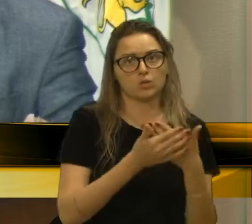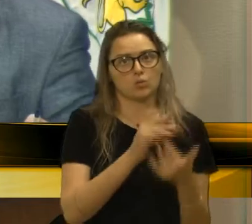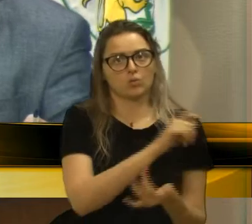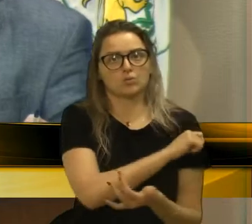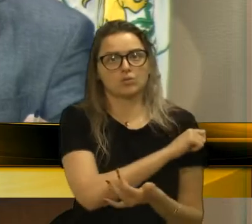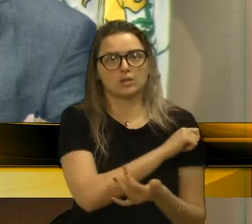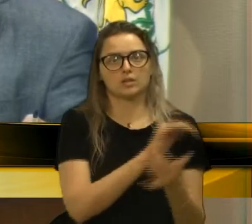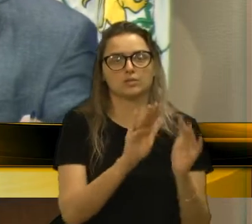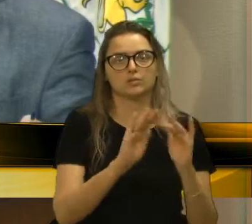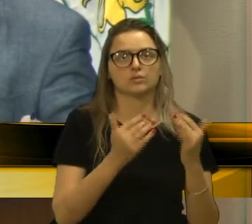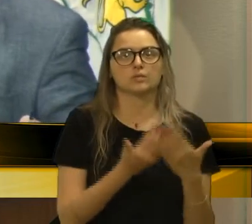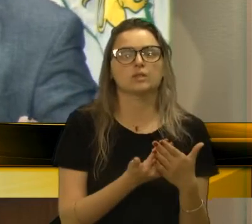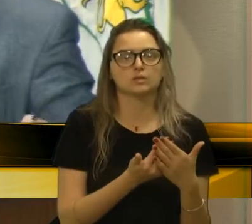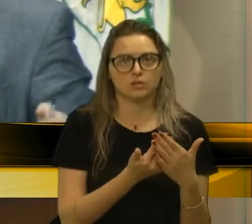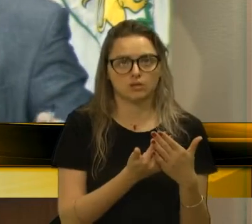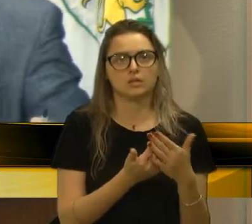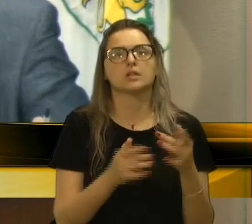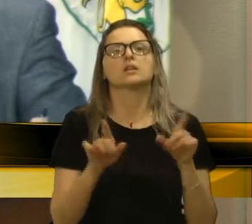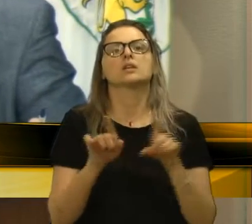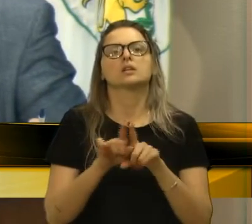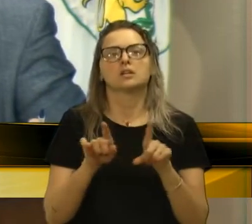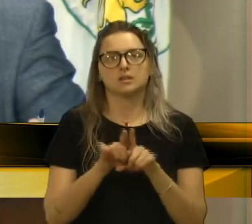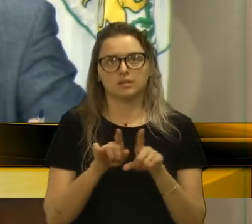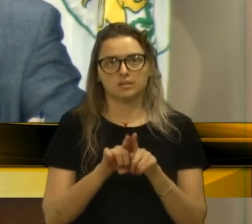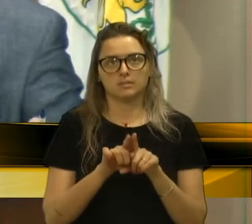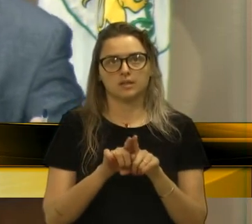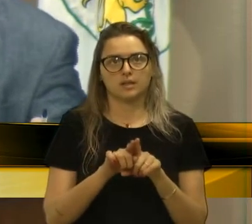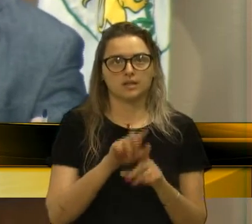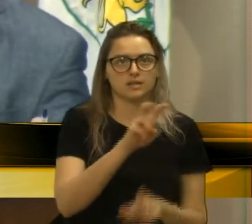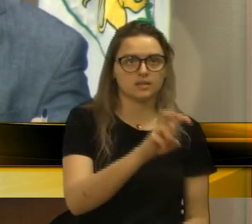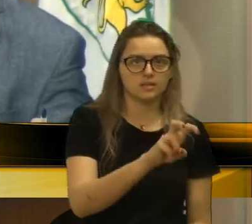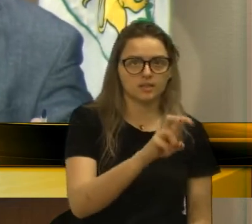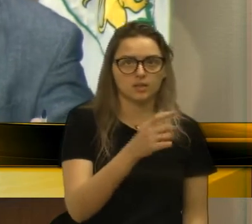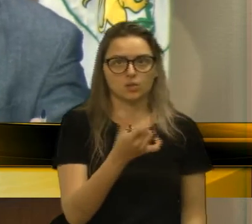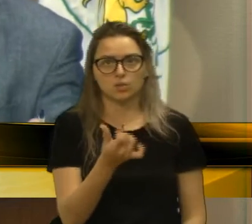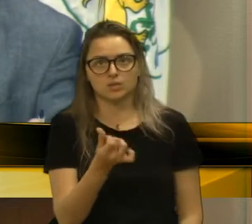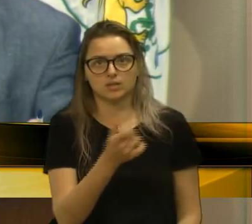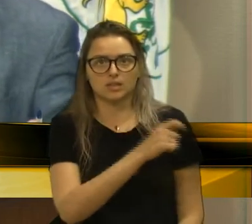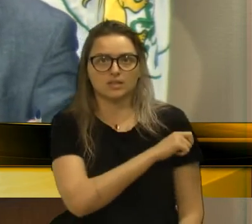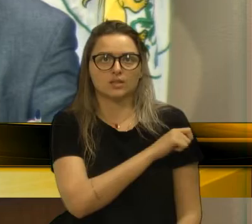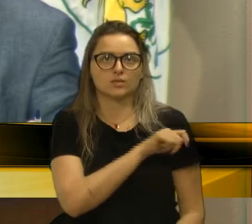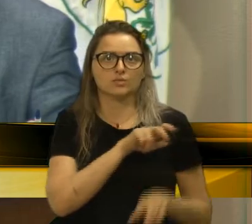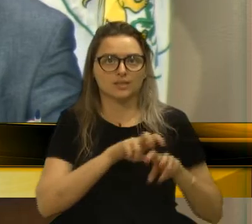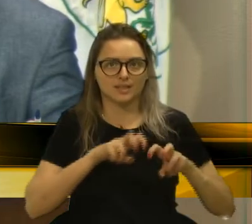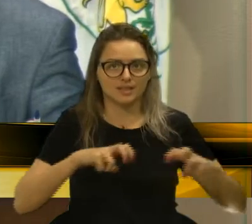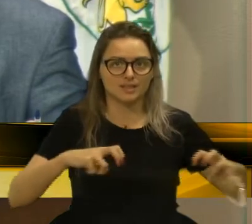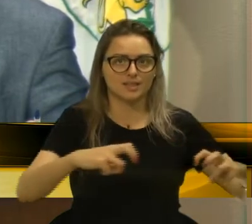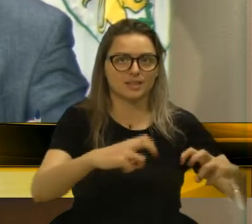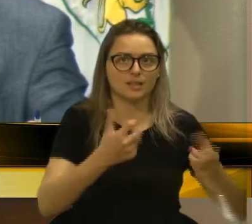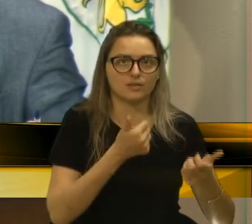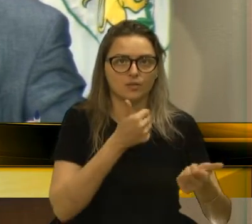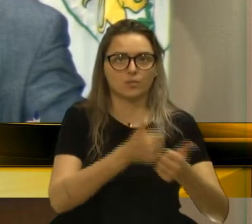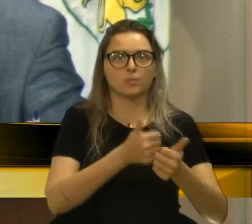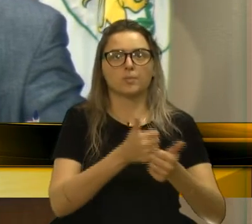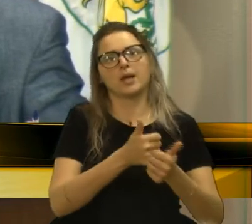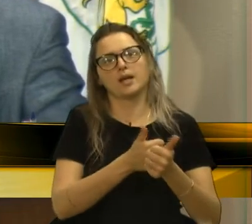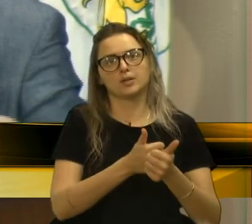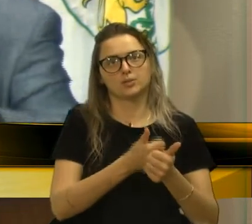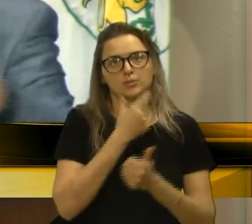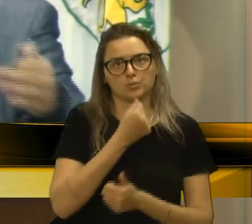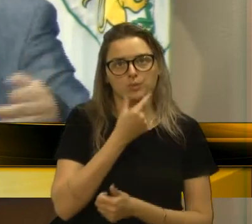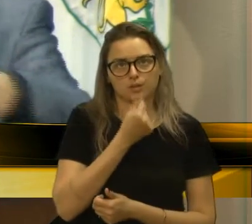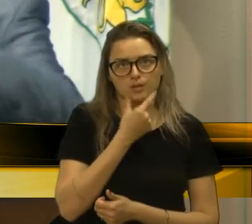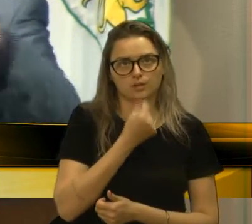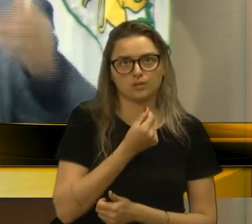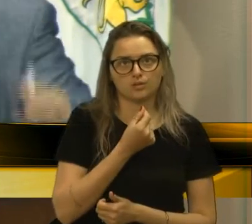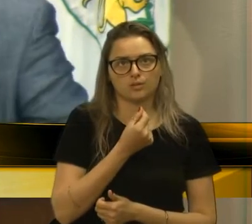escola. E foi dado medicamento para umas 5, 6 alunos que estavam ao redor, que sentavam ao redor do menino. Isso dito pelo pai. Então